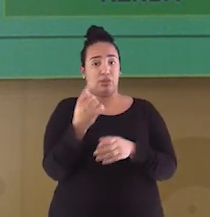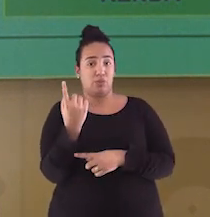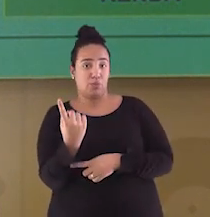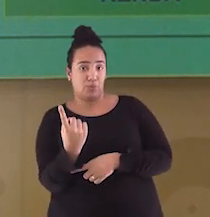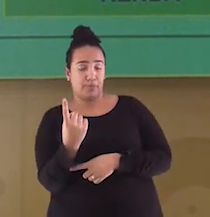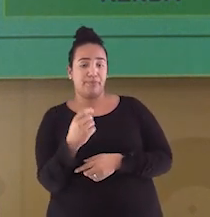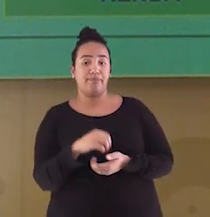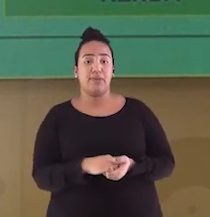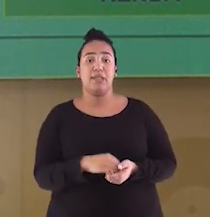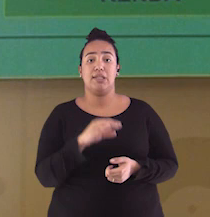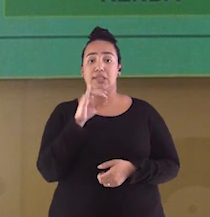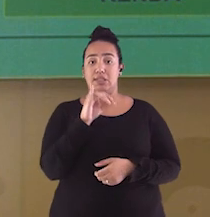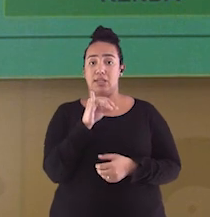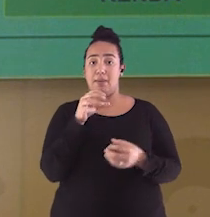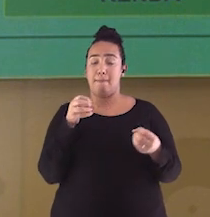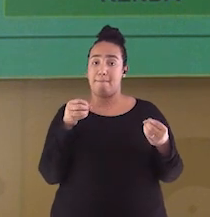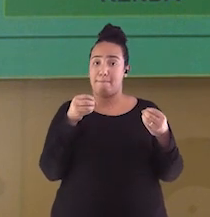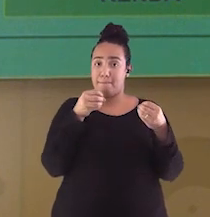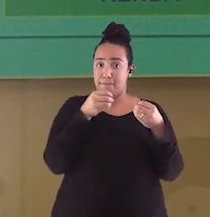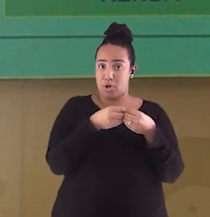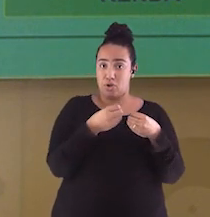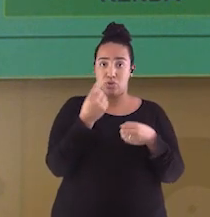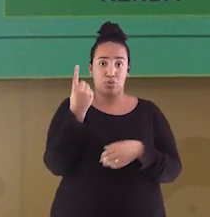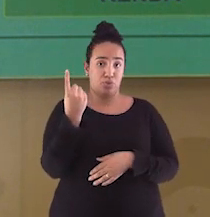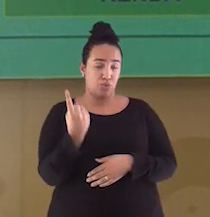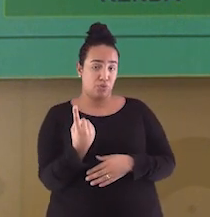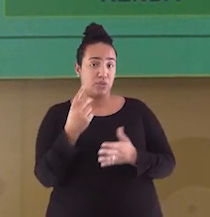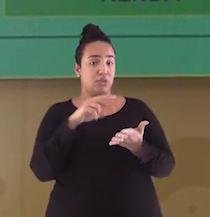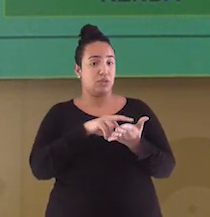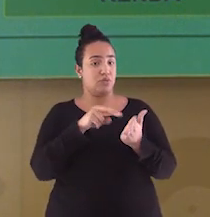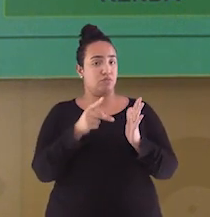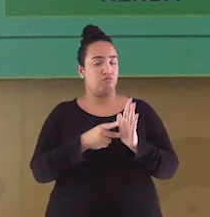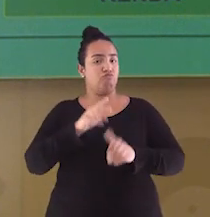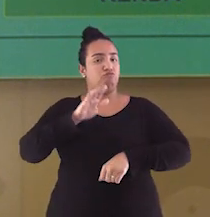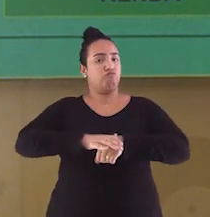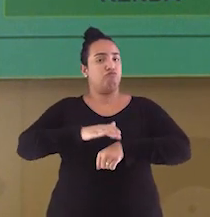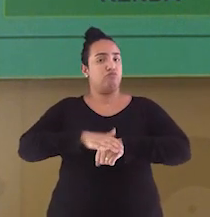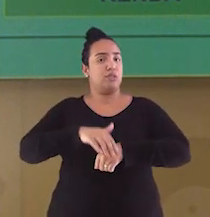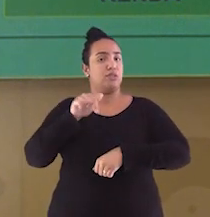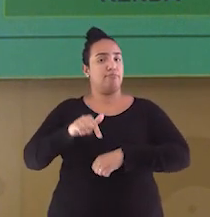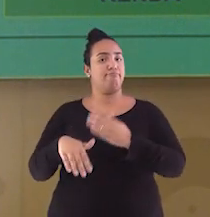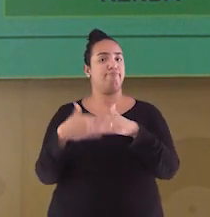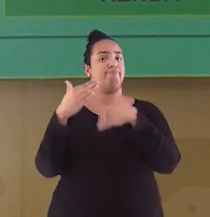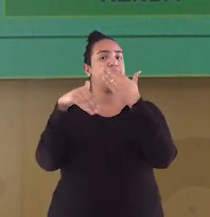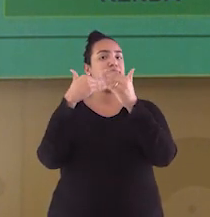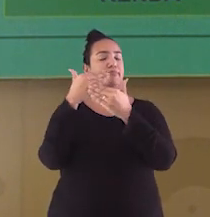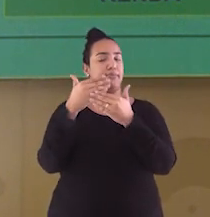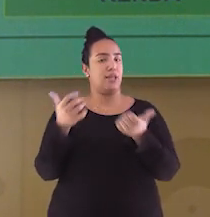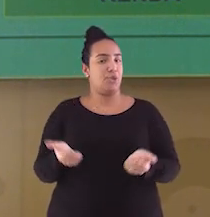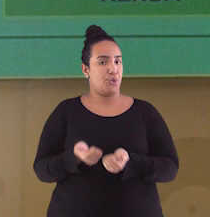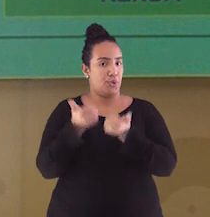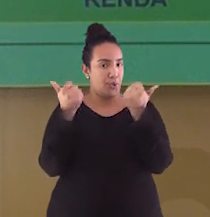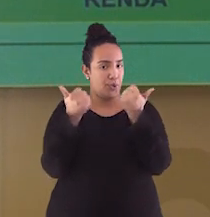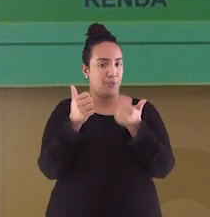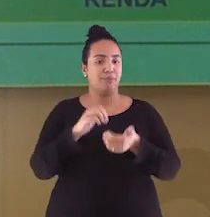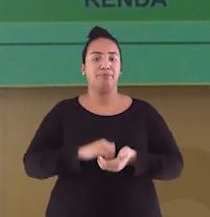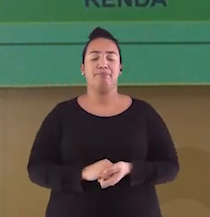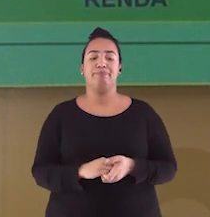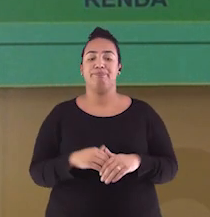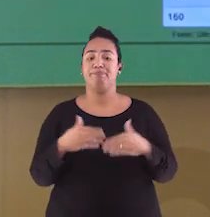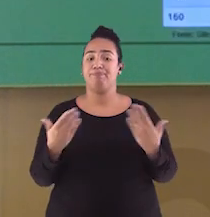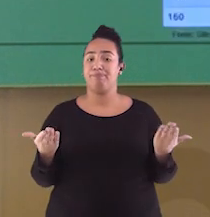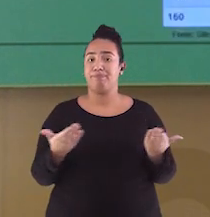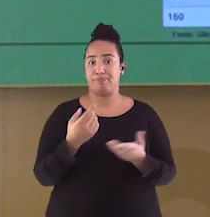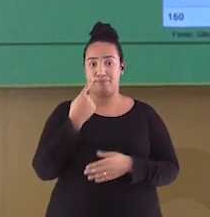mais a média estiver próxima do valor 1, maior o potencial do desenvolvimento humano. Como